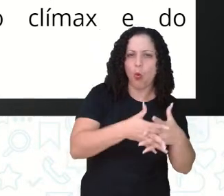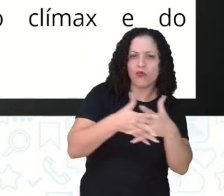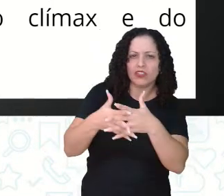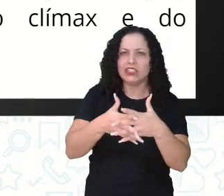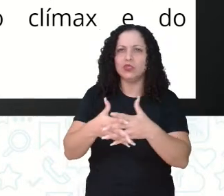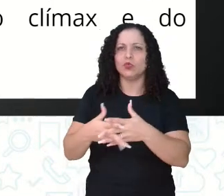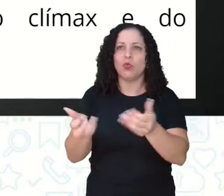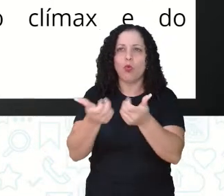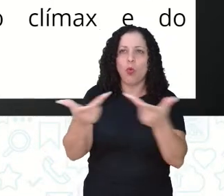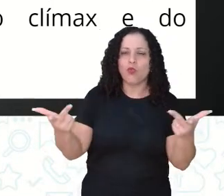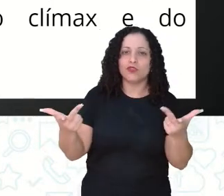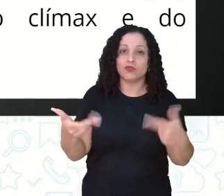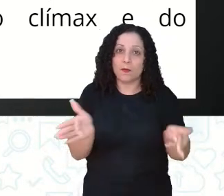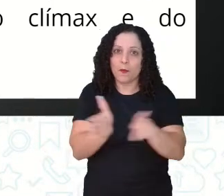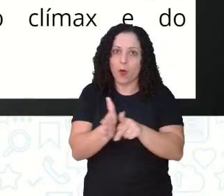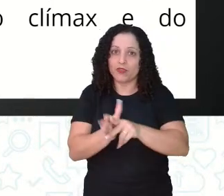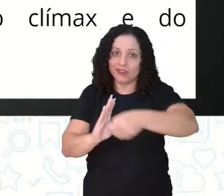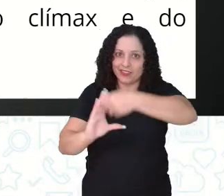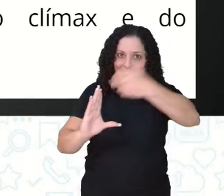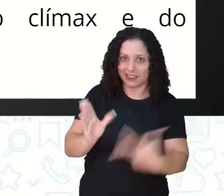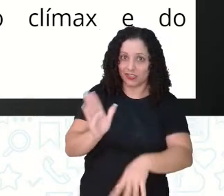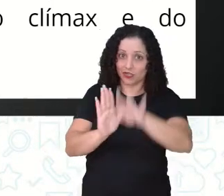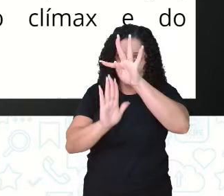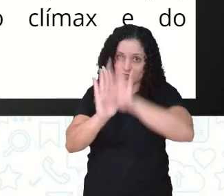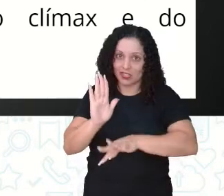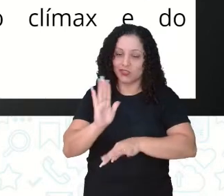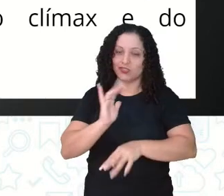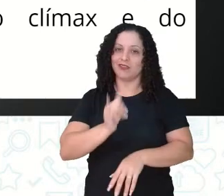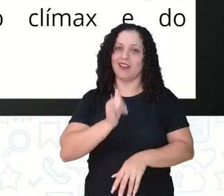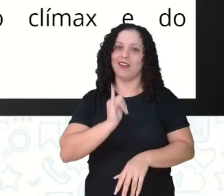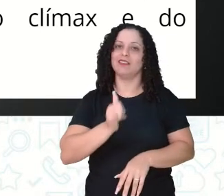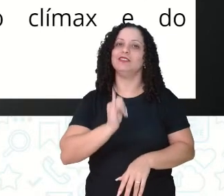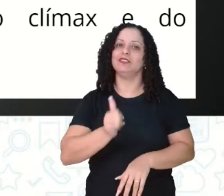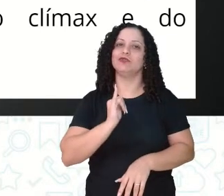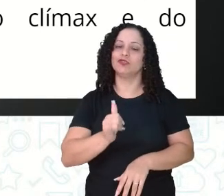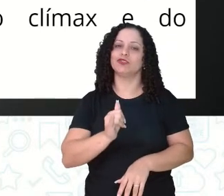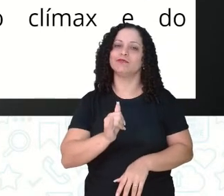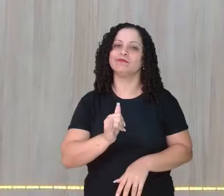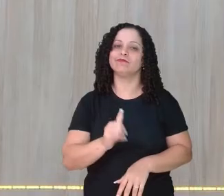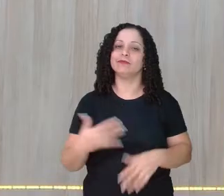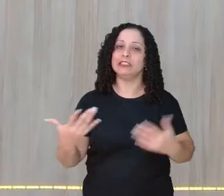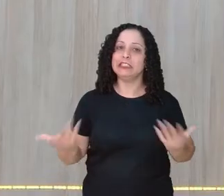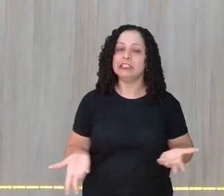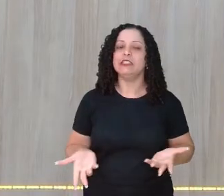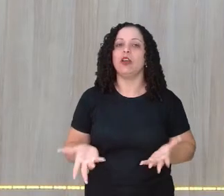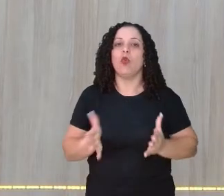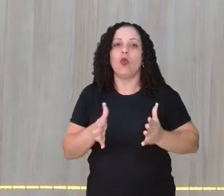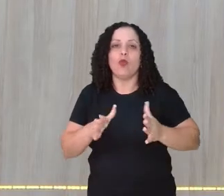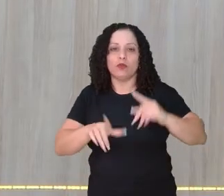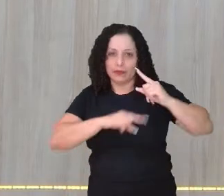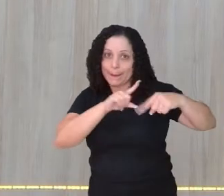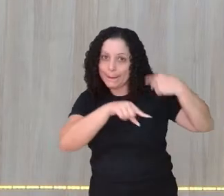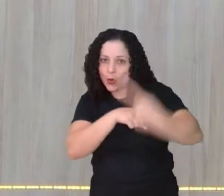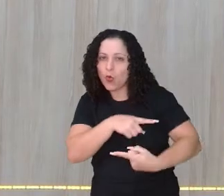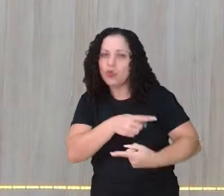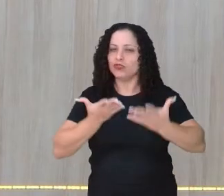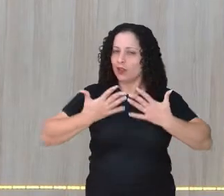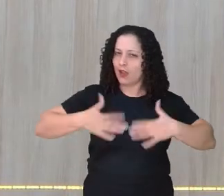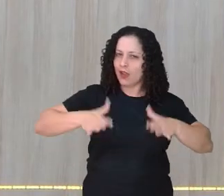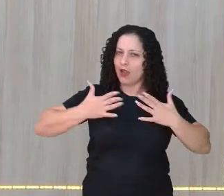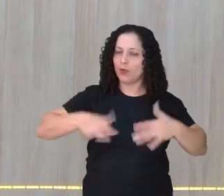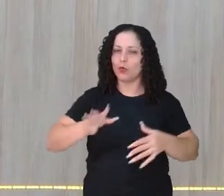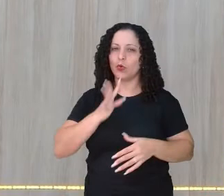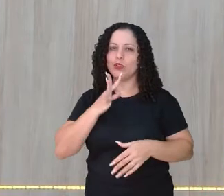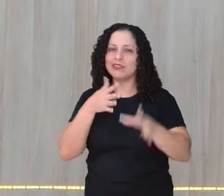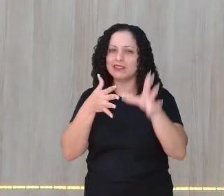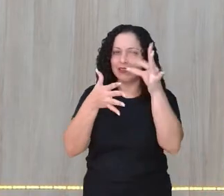desfecho. São aspectos do texto narrativo que a gente vai ver com mais propriedade, com mais calma, cada um. O